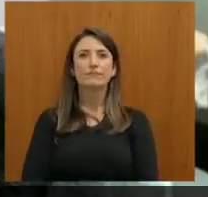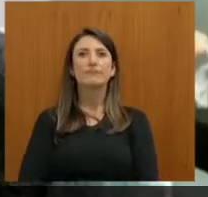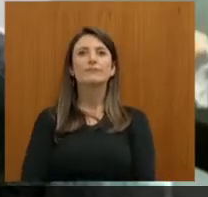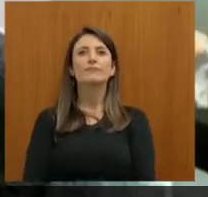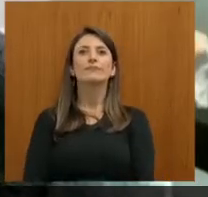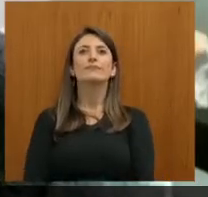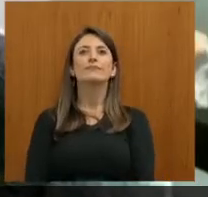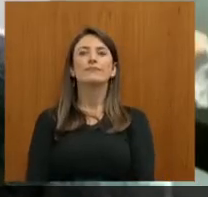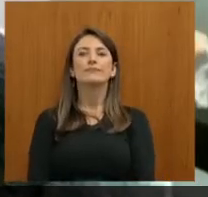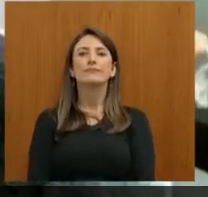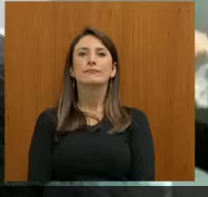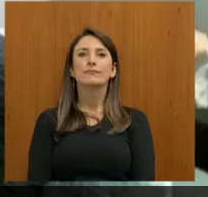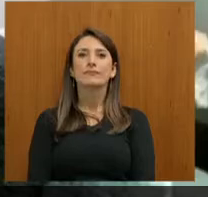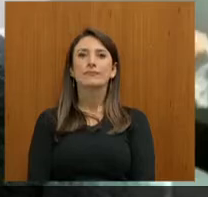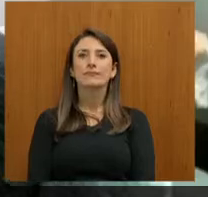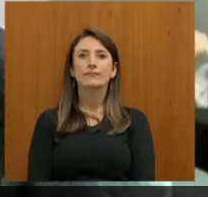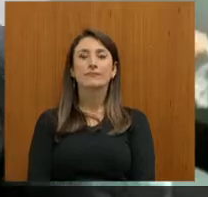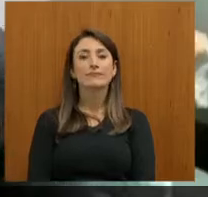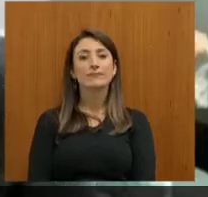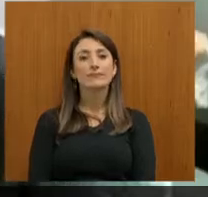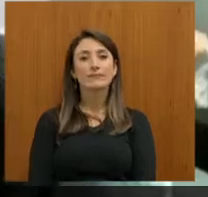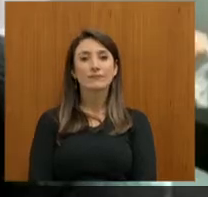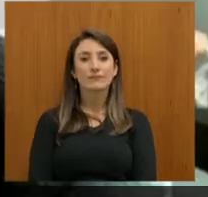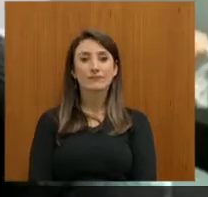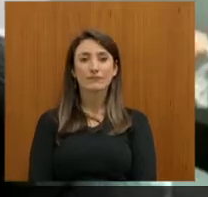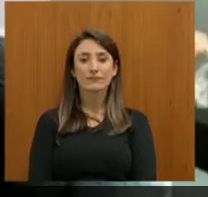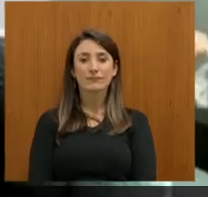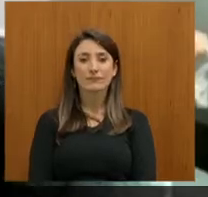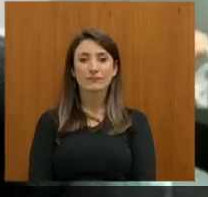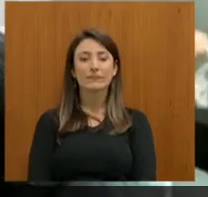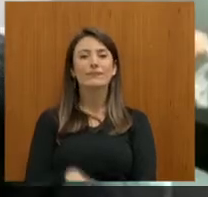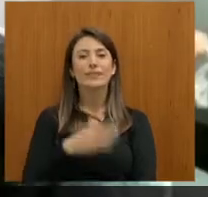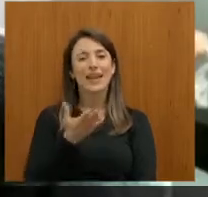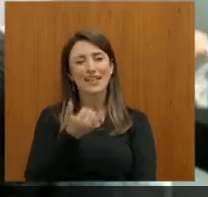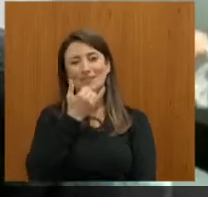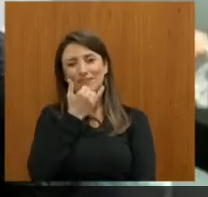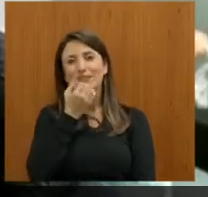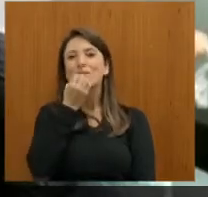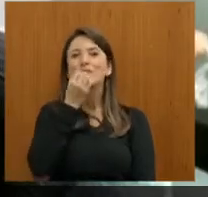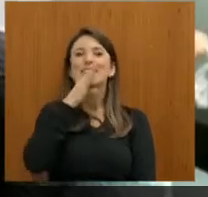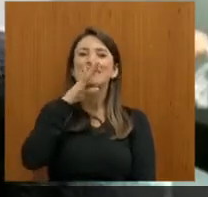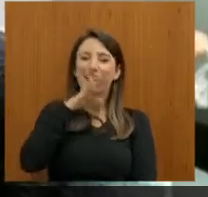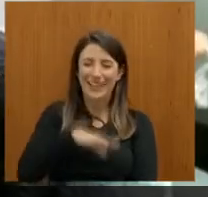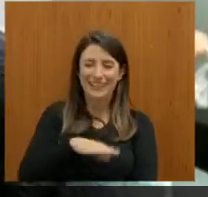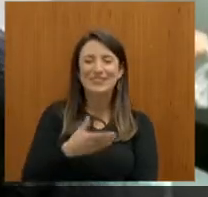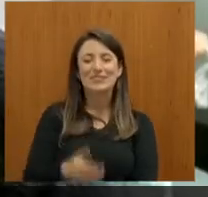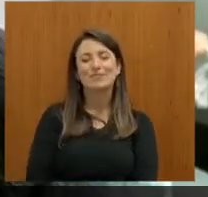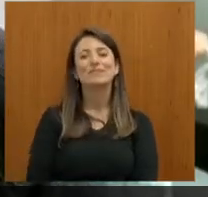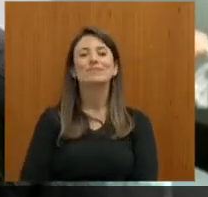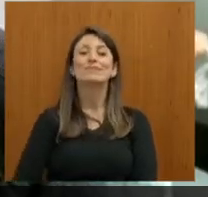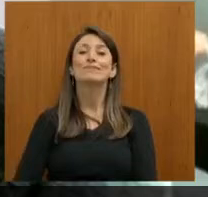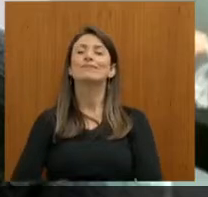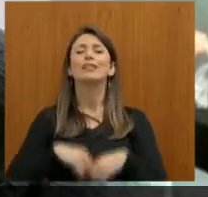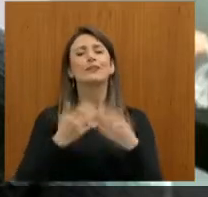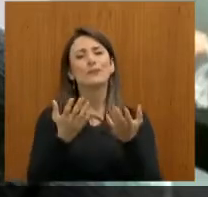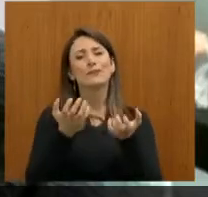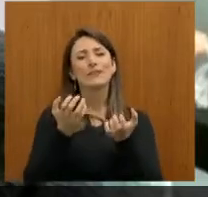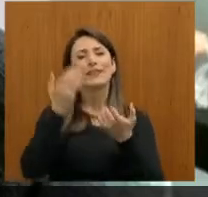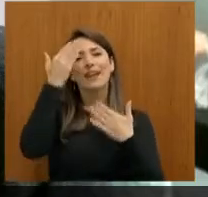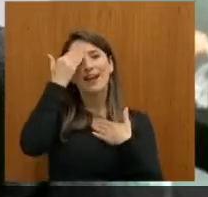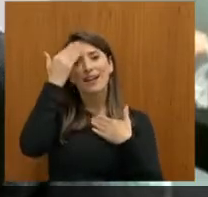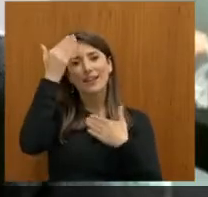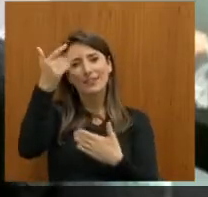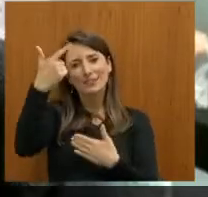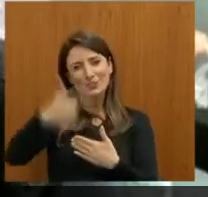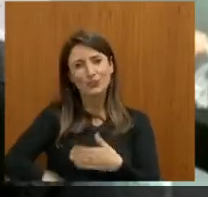E aí bom é bom é bom Boa tarde né Eu queria agradecer novamente a